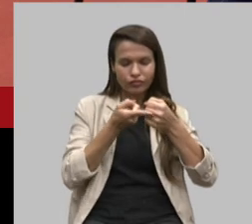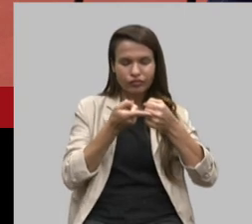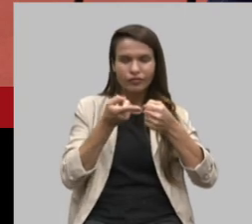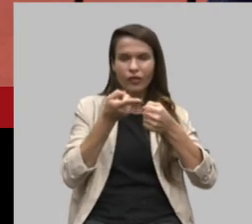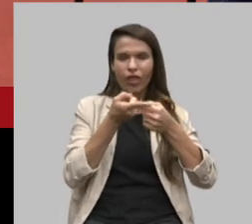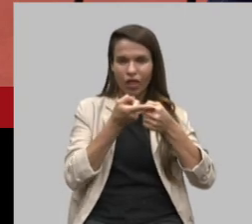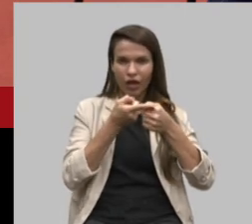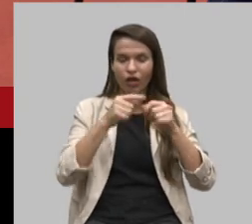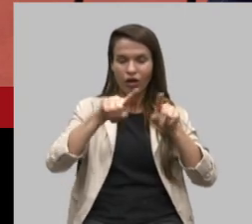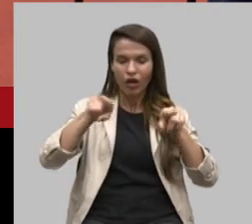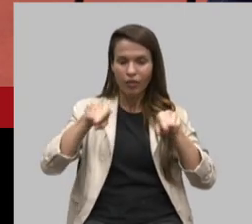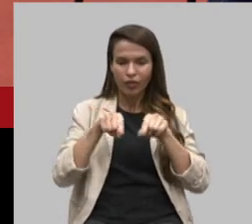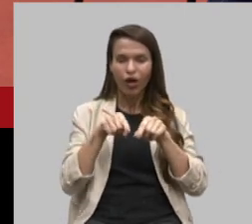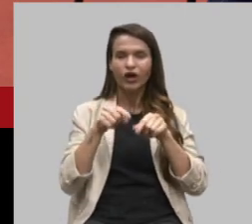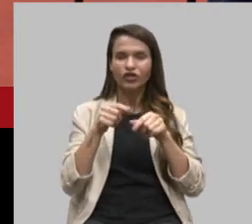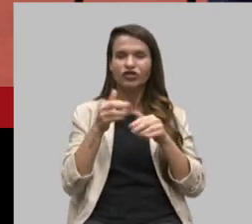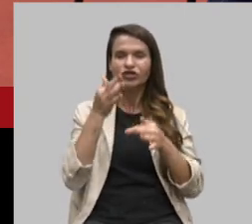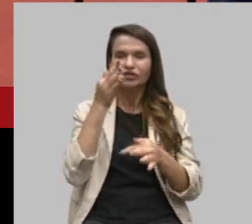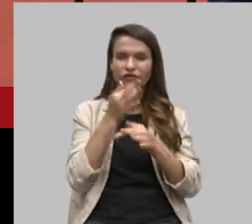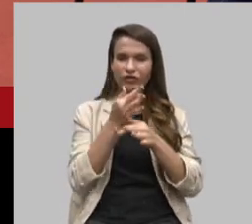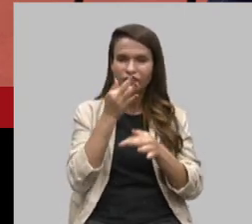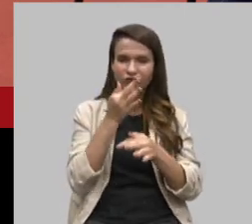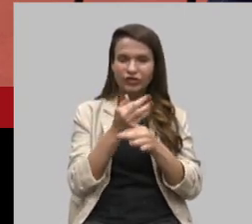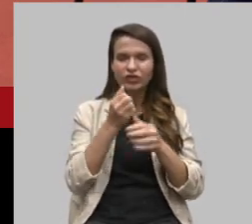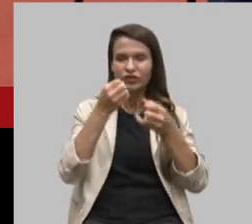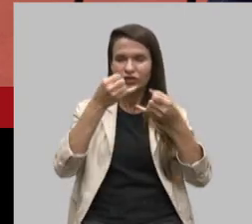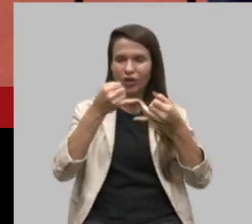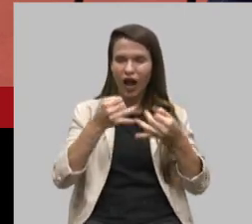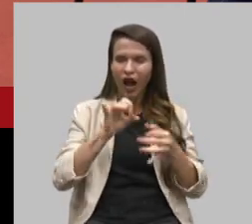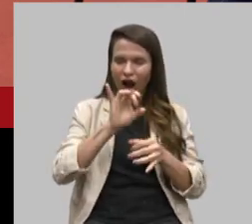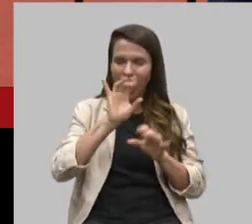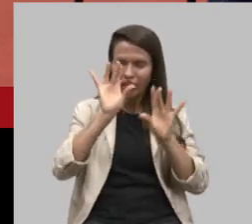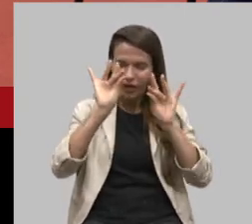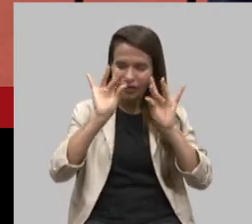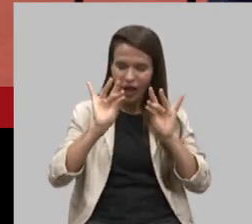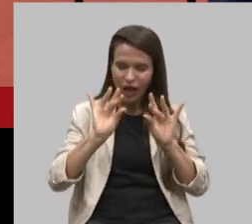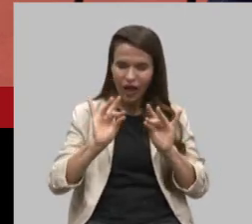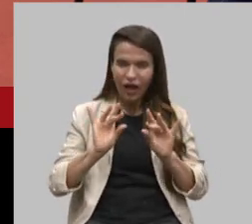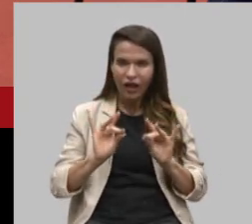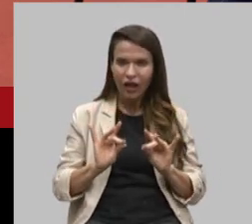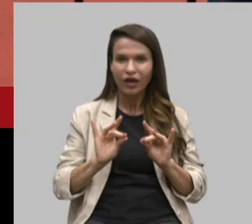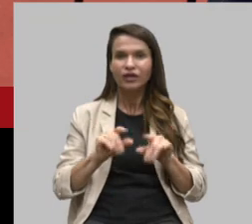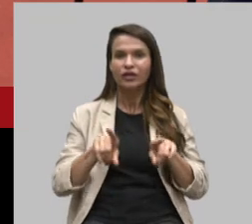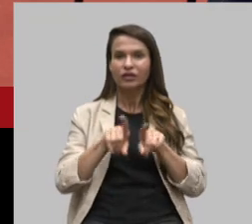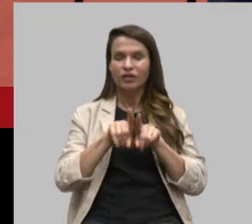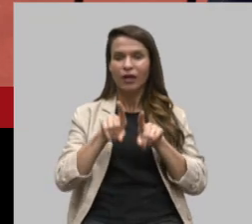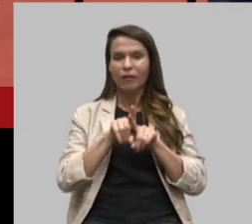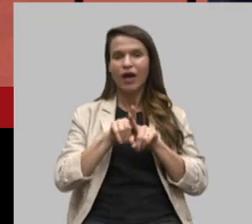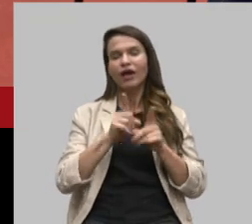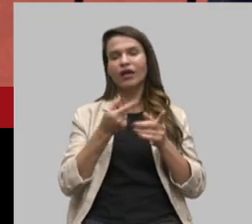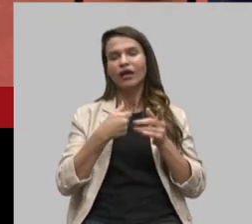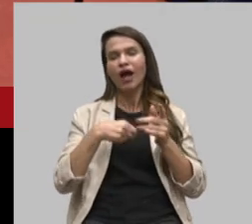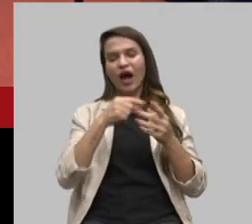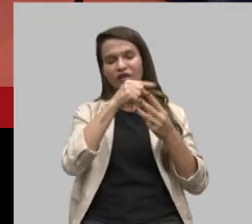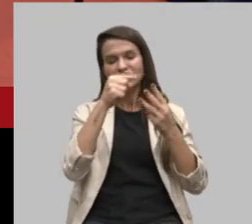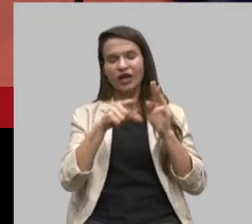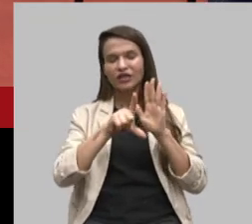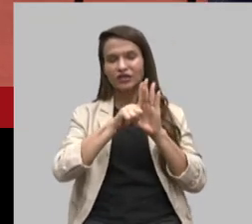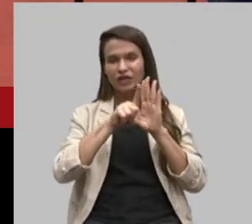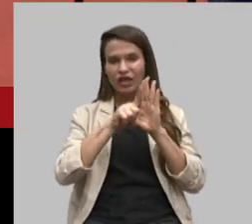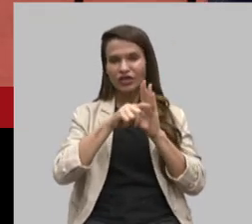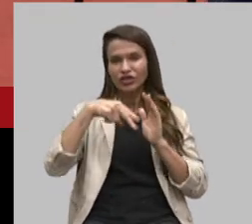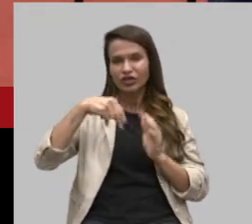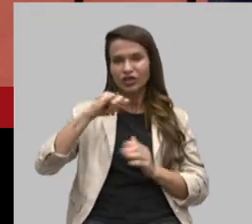explicando movimentos de elipse rotação gravidade e as três primeiras leis de Newton Então vamos seguir esse essa linha de